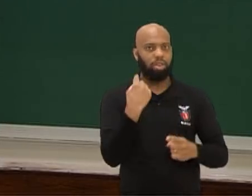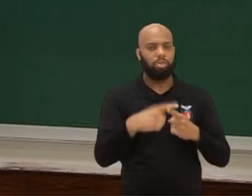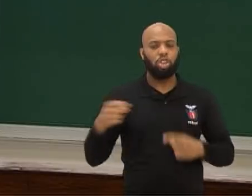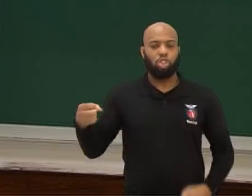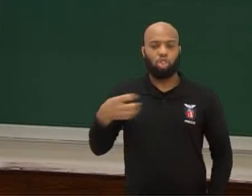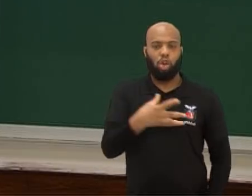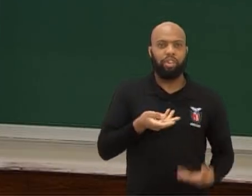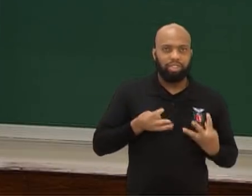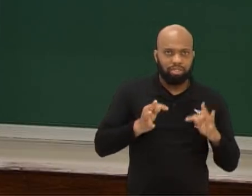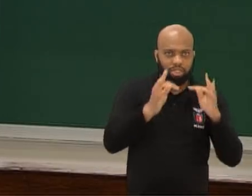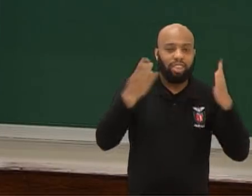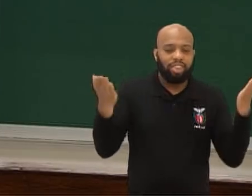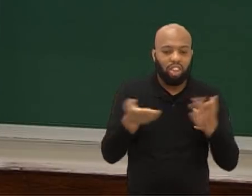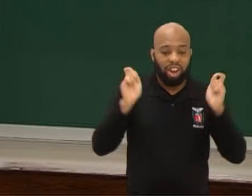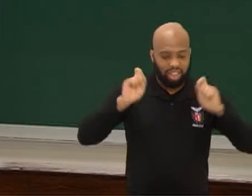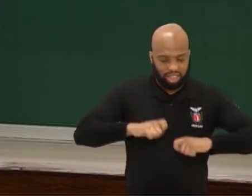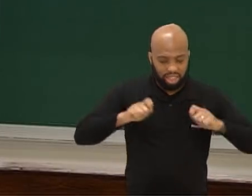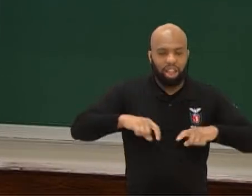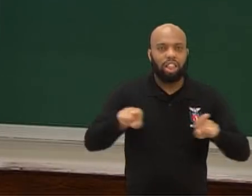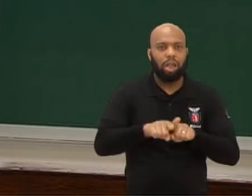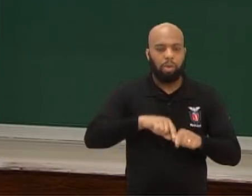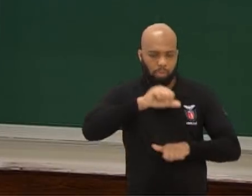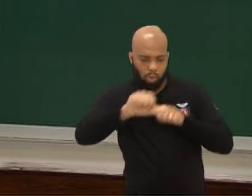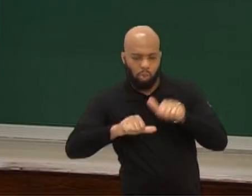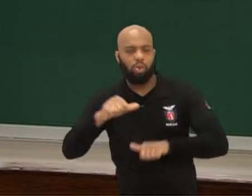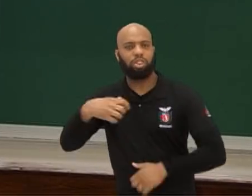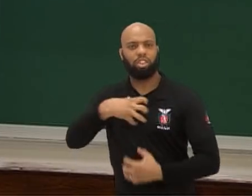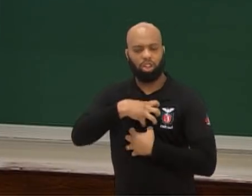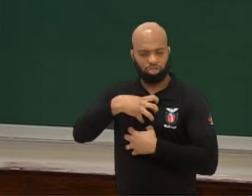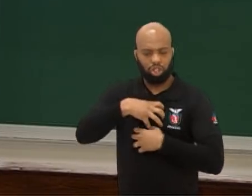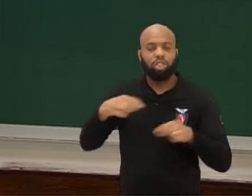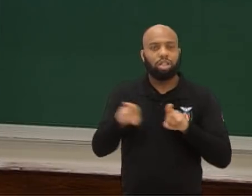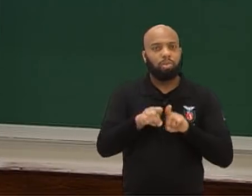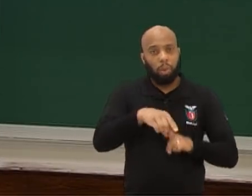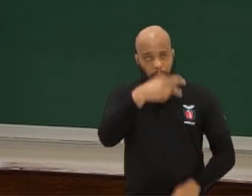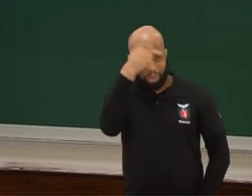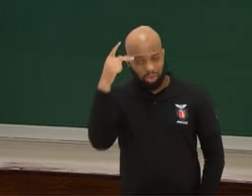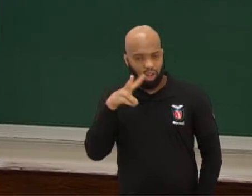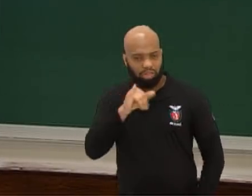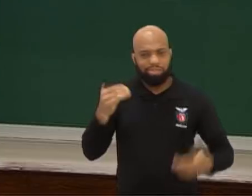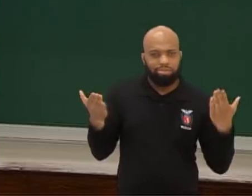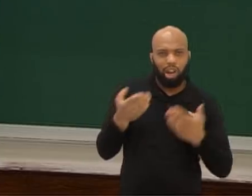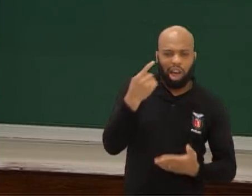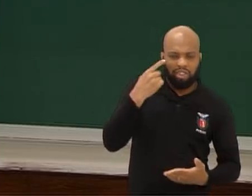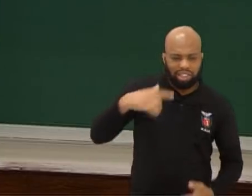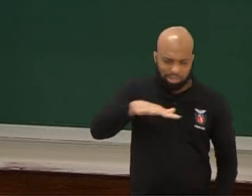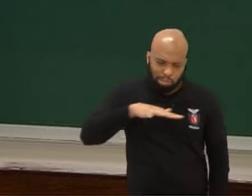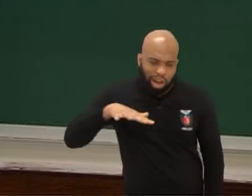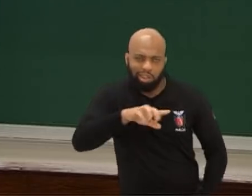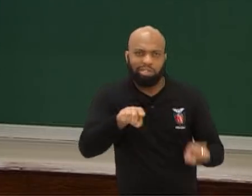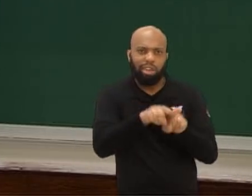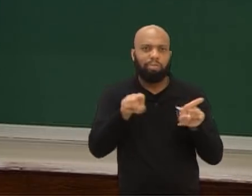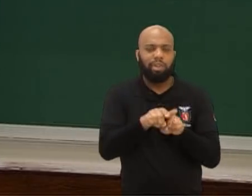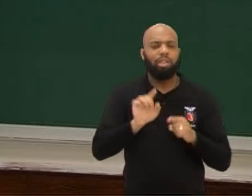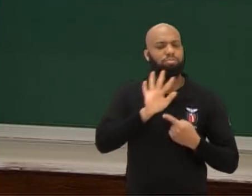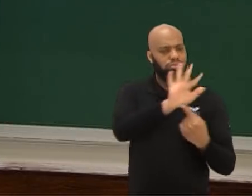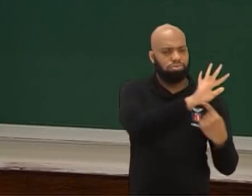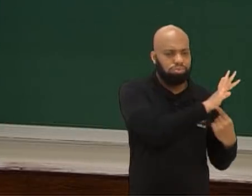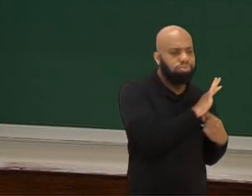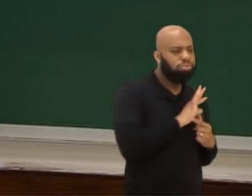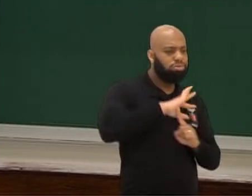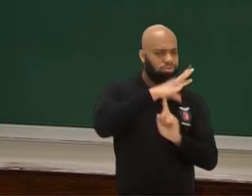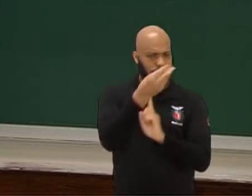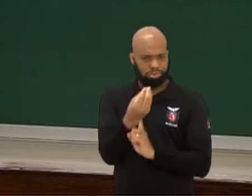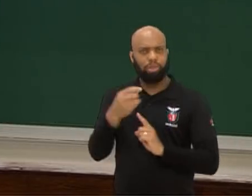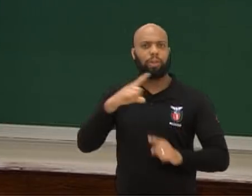novas tecnologias permitem também mudanças na forma das pessoas explorarem os espaços onde são apresentadas as